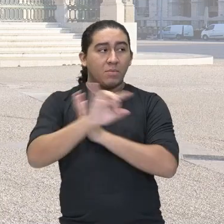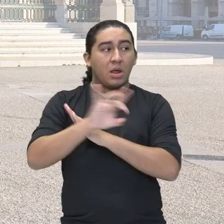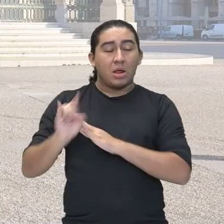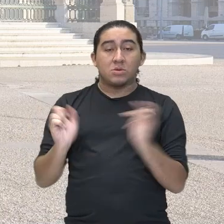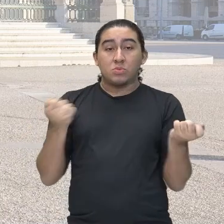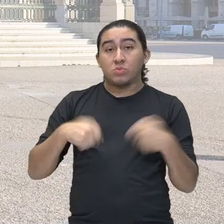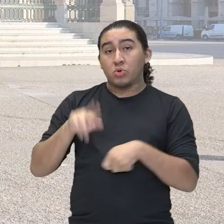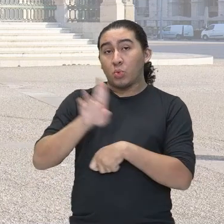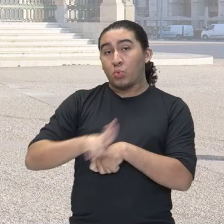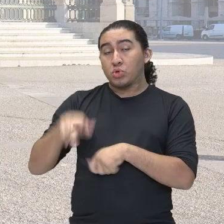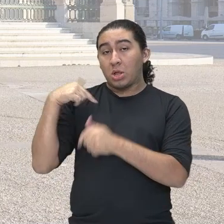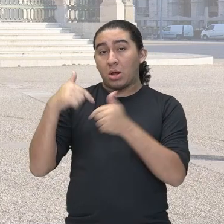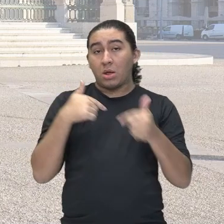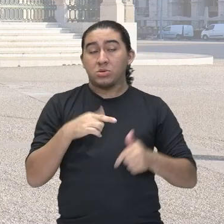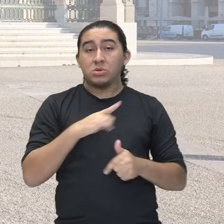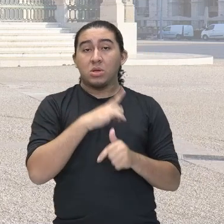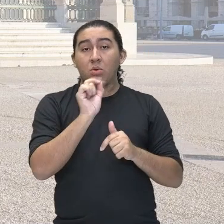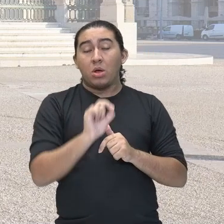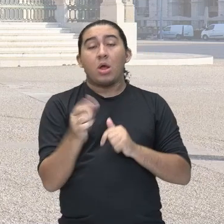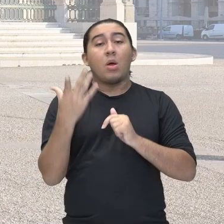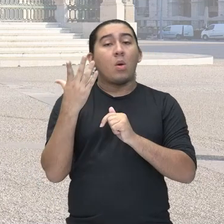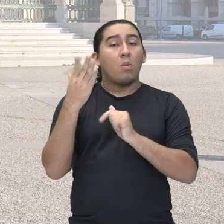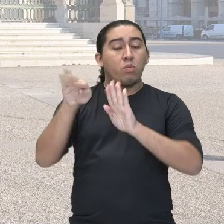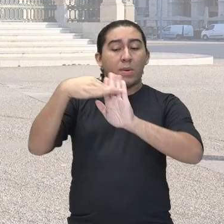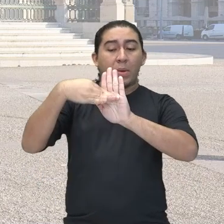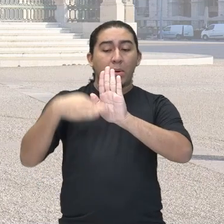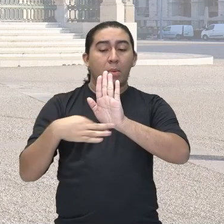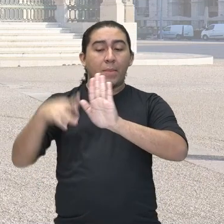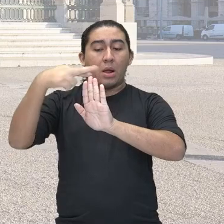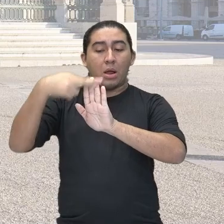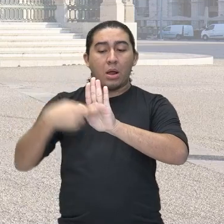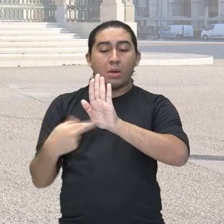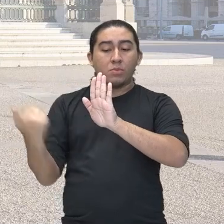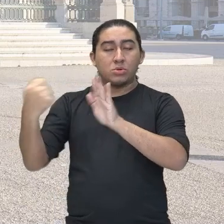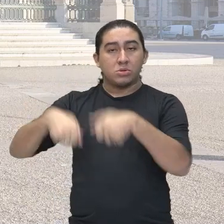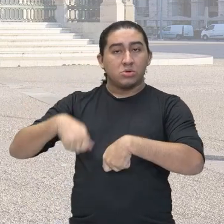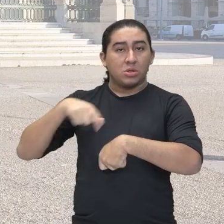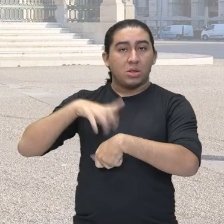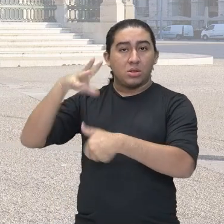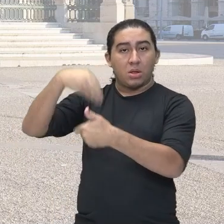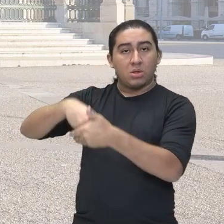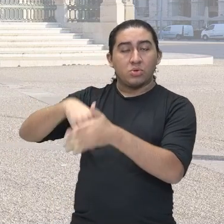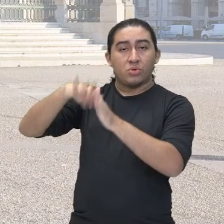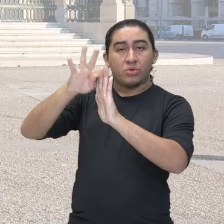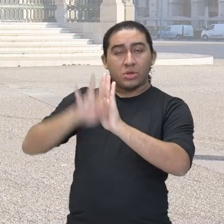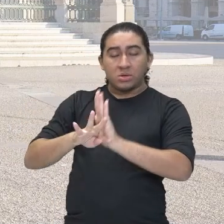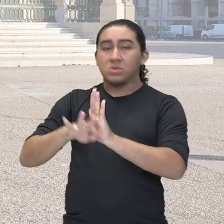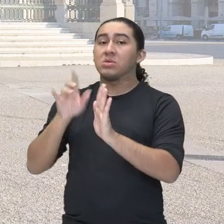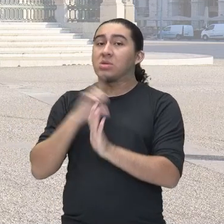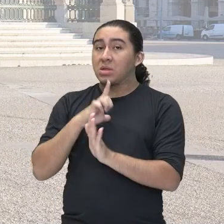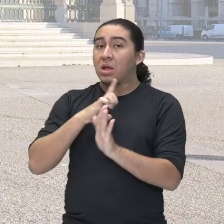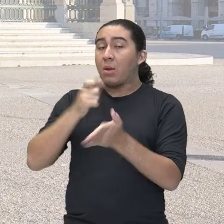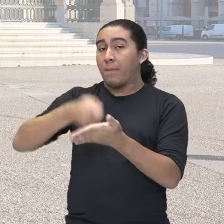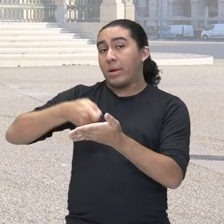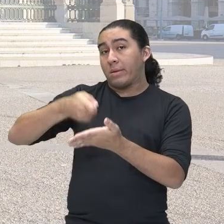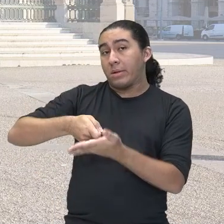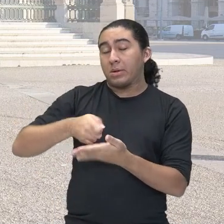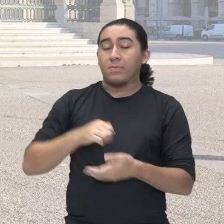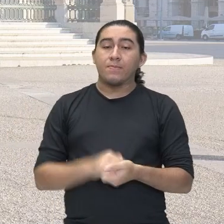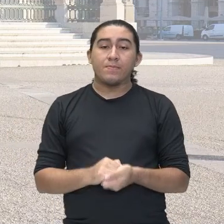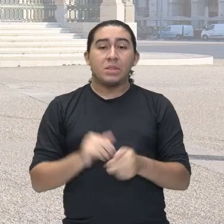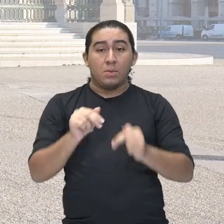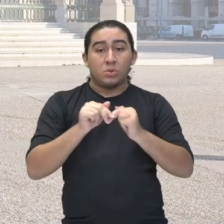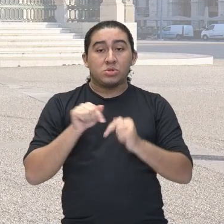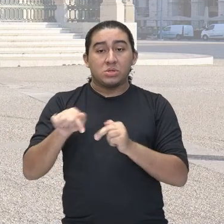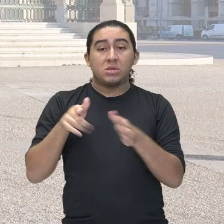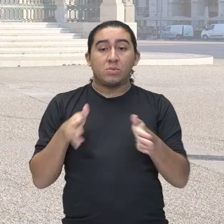texto clássico deve seguir um conjunto de regras próprias. Existe uma rigidez. Nesse período,